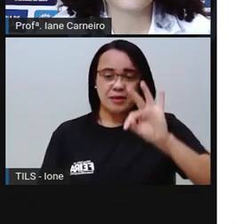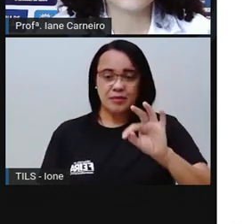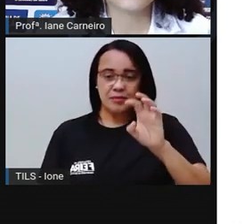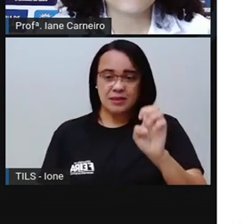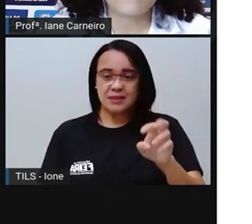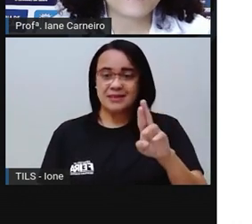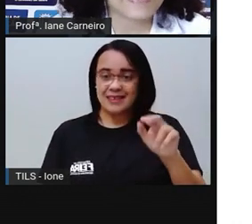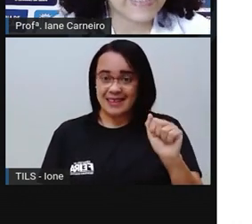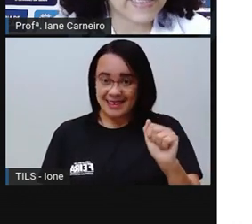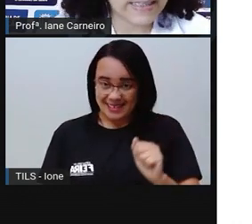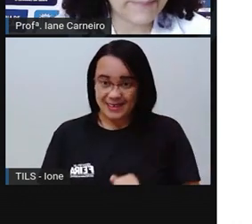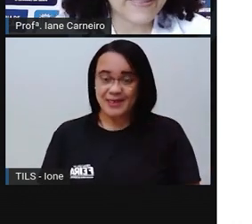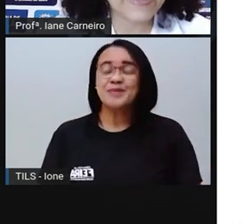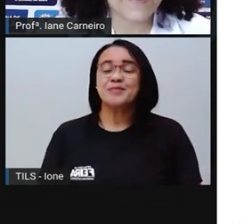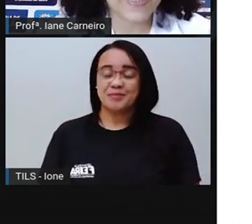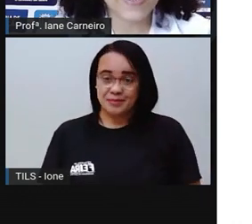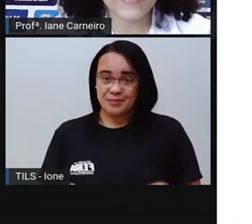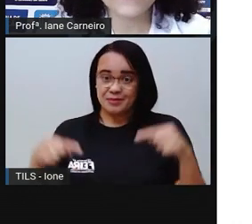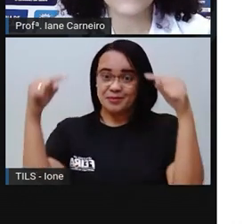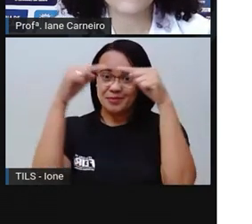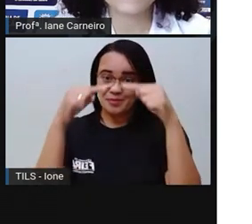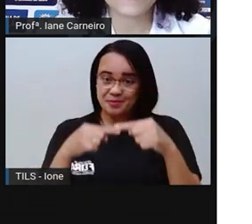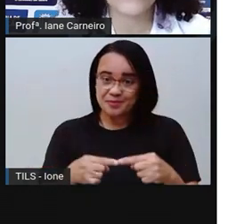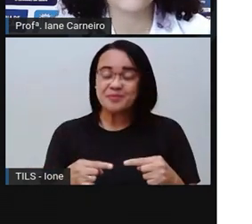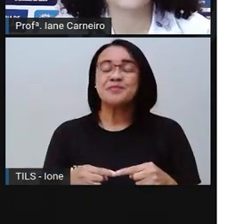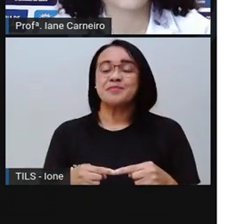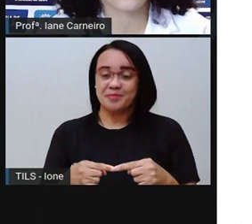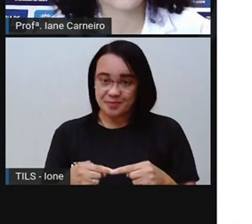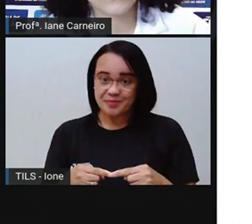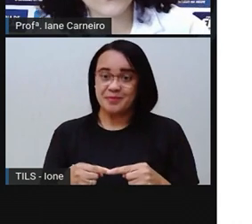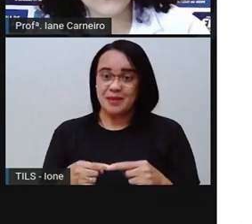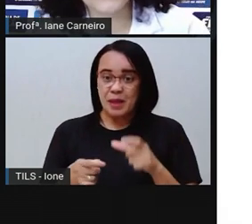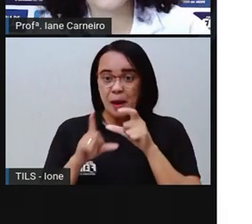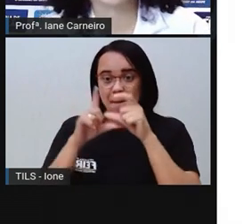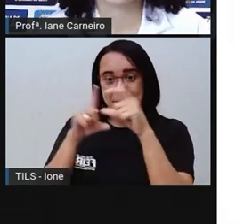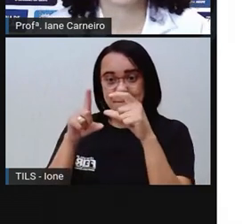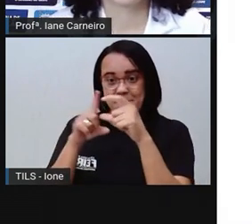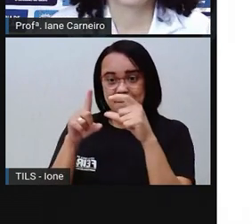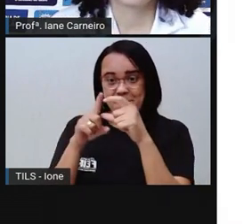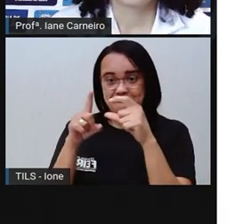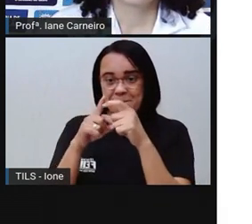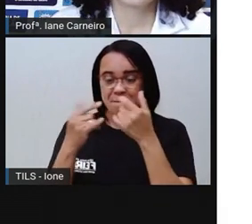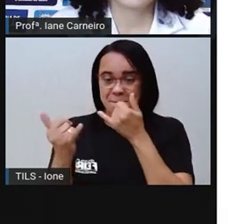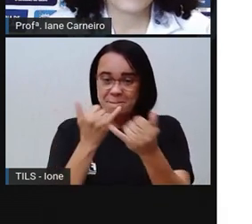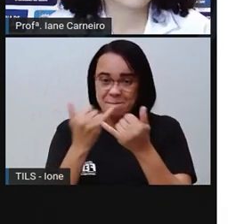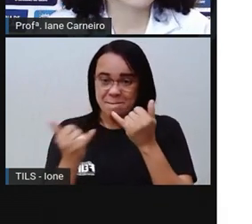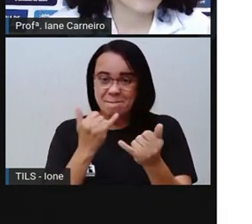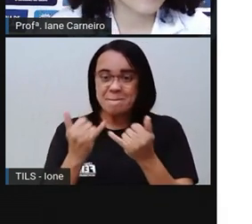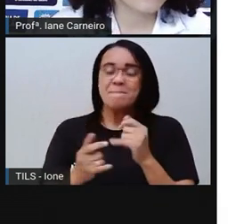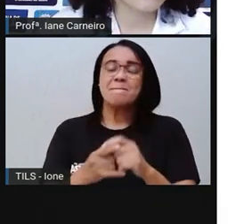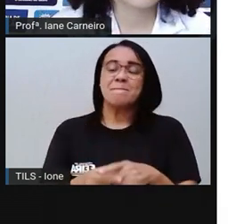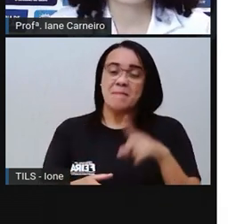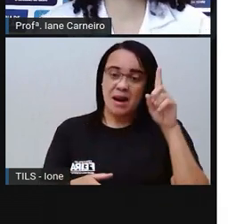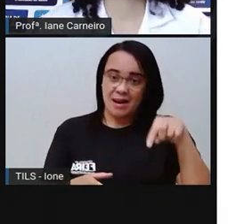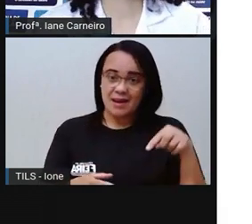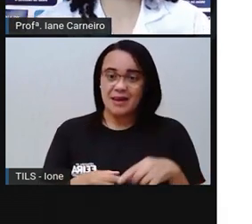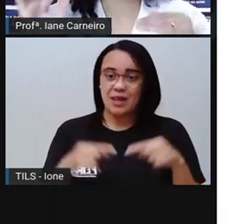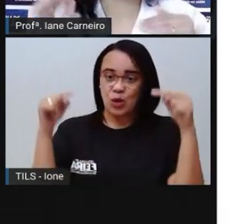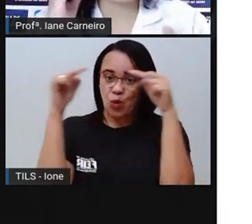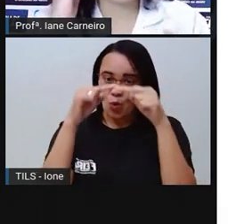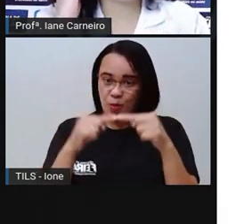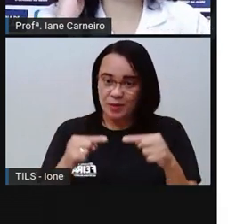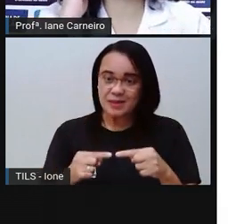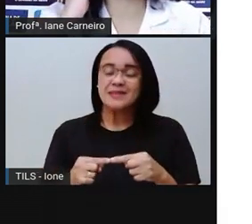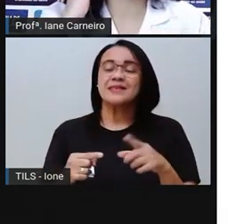Então percebem que ela tem rima também, né? Então rima tatu com tu, pneu com eu, né? Então tem